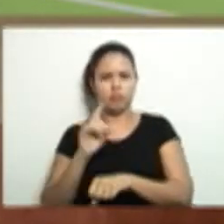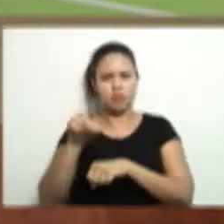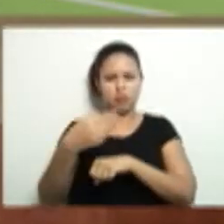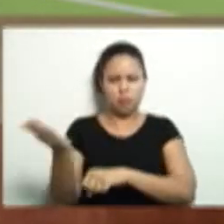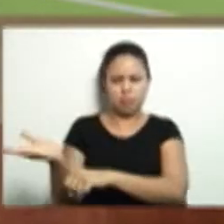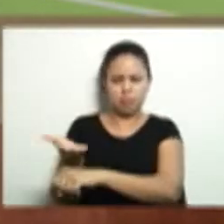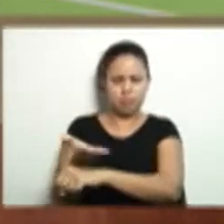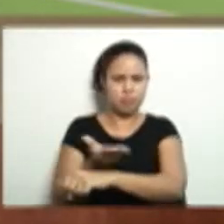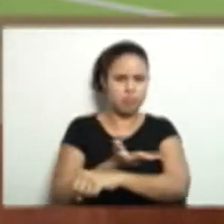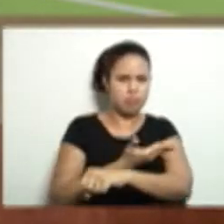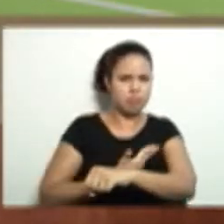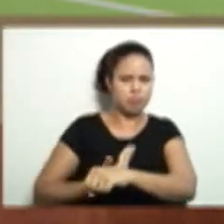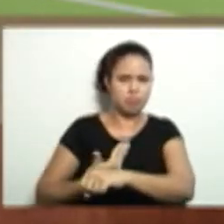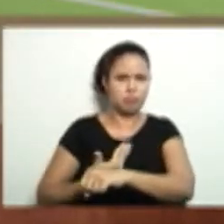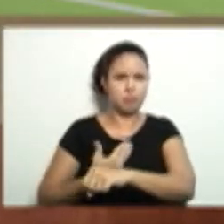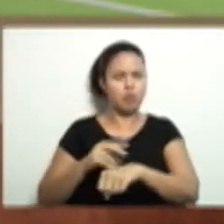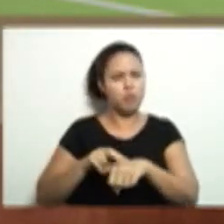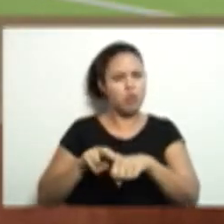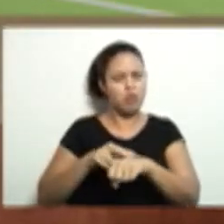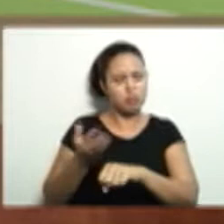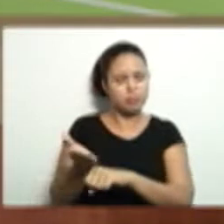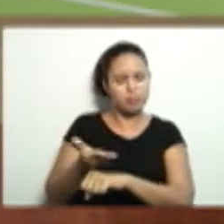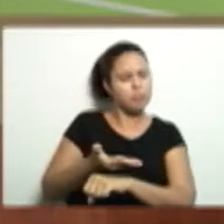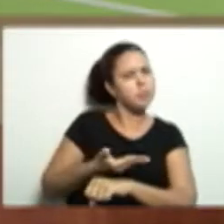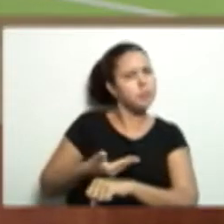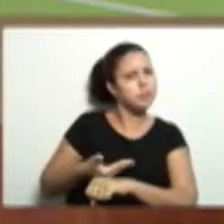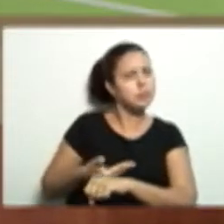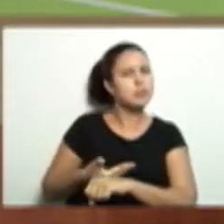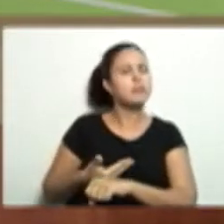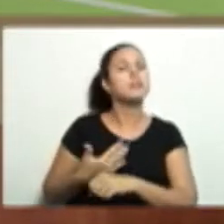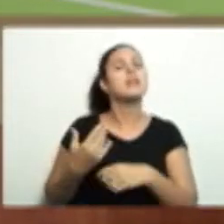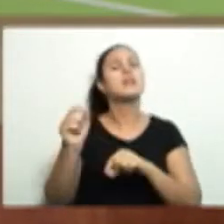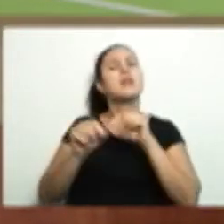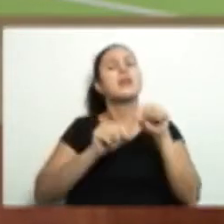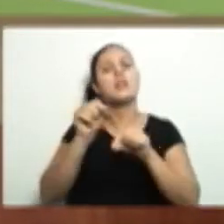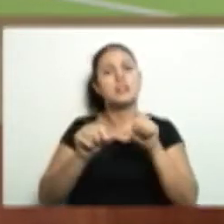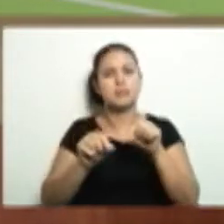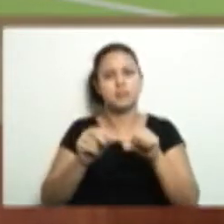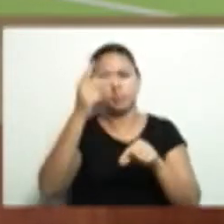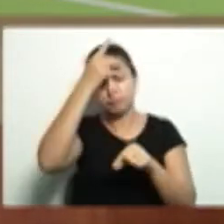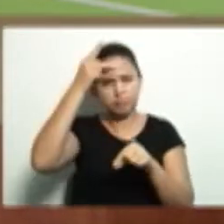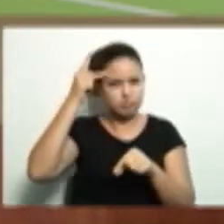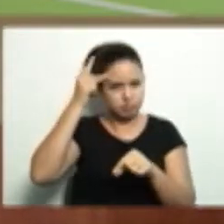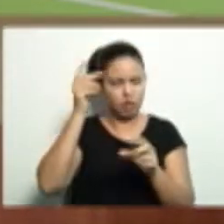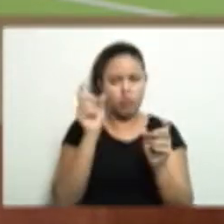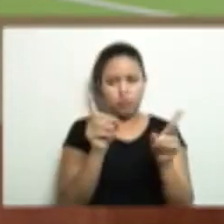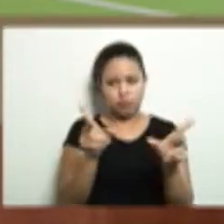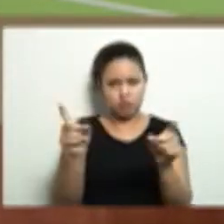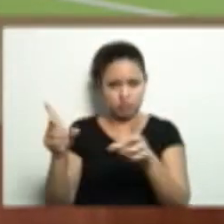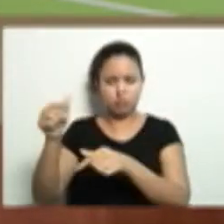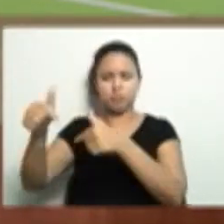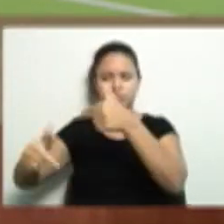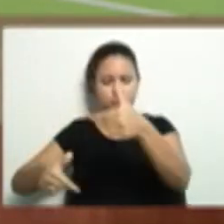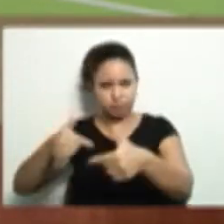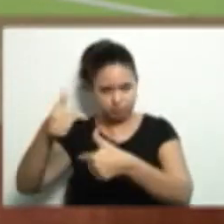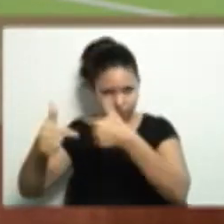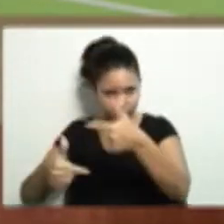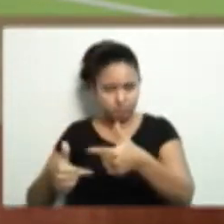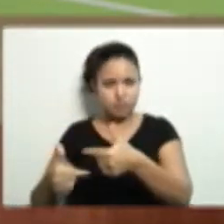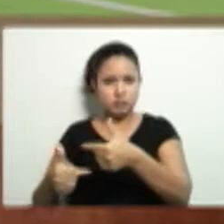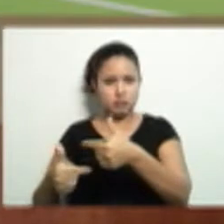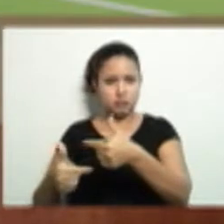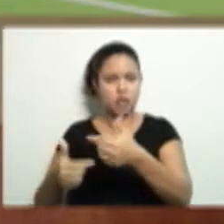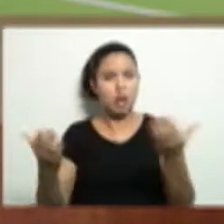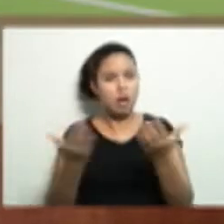deixa a roçadeira. Então, essas pessoas vendem serviços, não vendem bens. Diferente de uma papelaria, onde você vai comprar